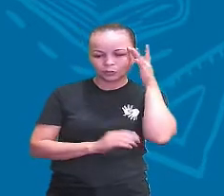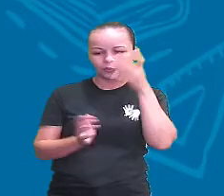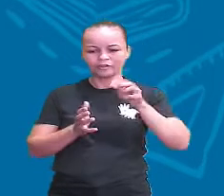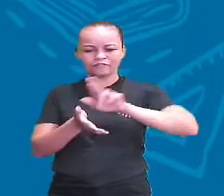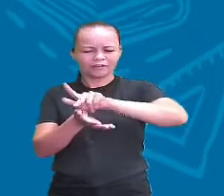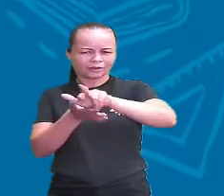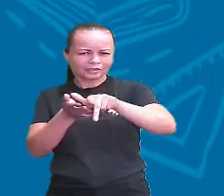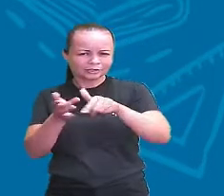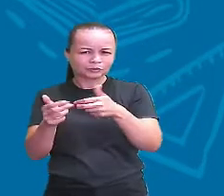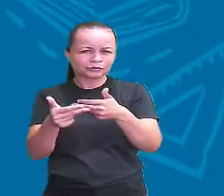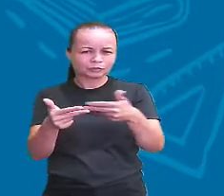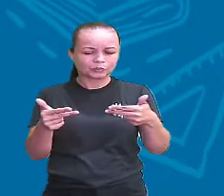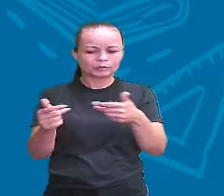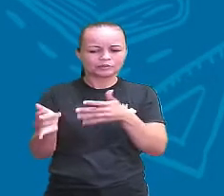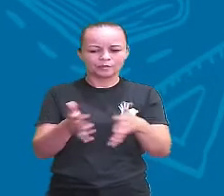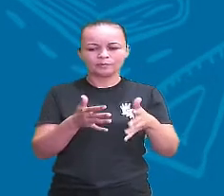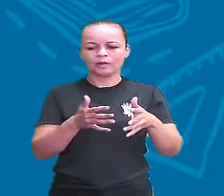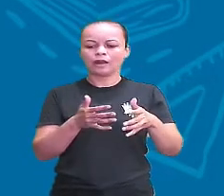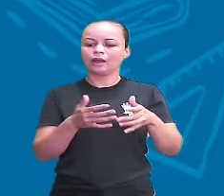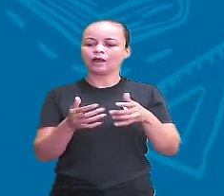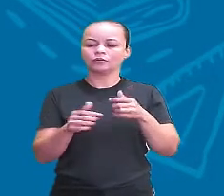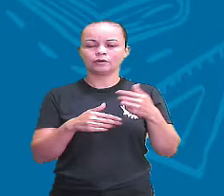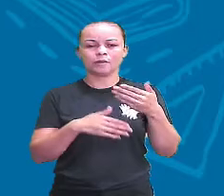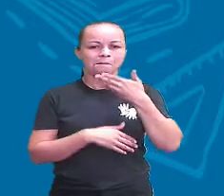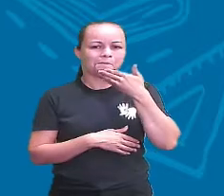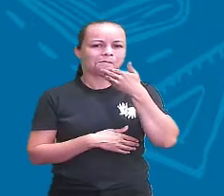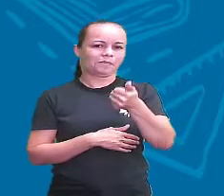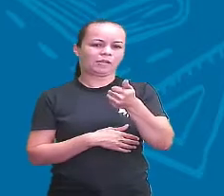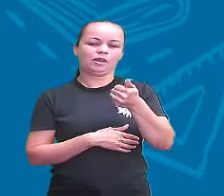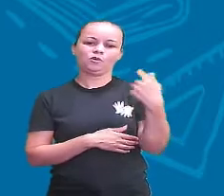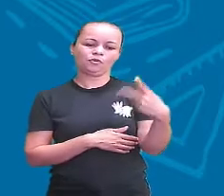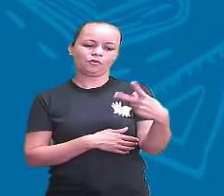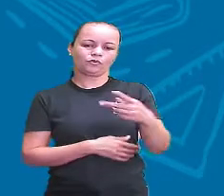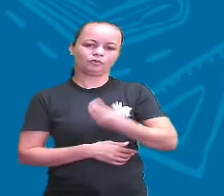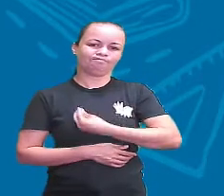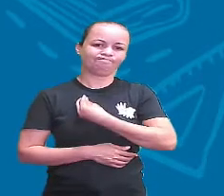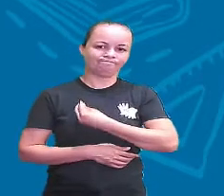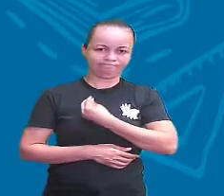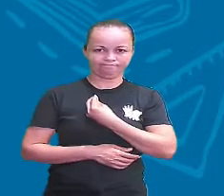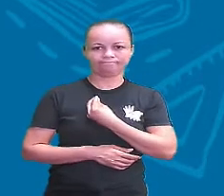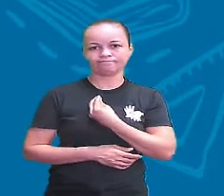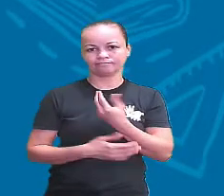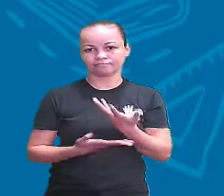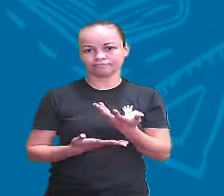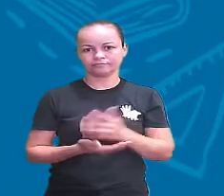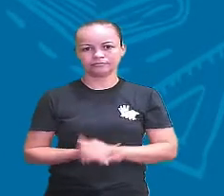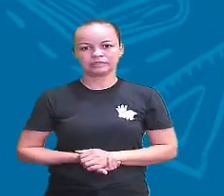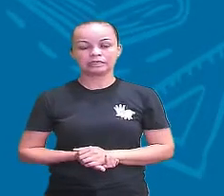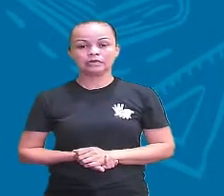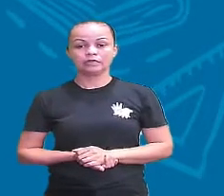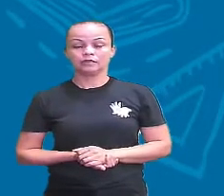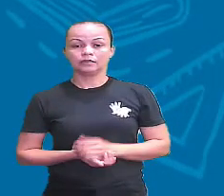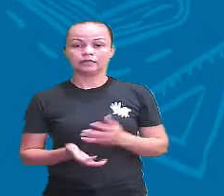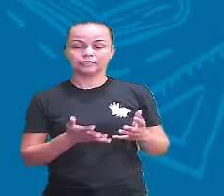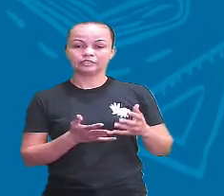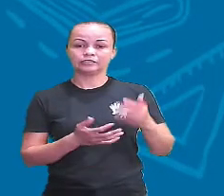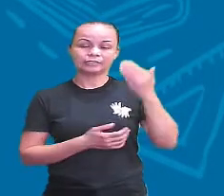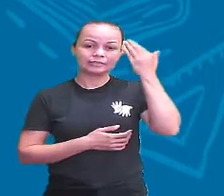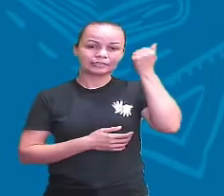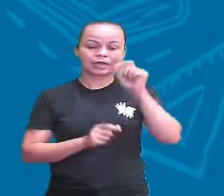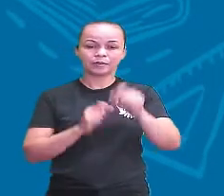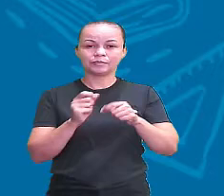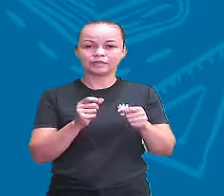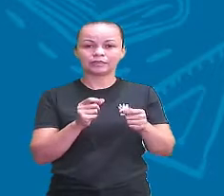e condições de habitações que possibilitaram uma melhoria em suas vidas. Claro, a gente sabe que quem veio primeiro,